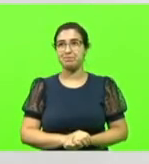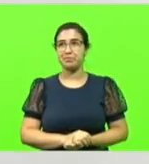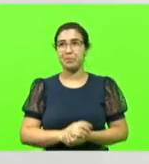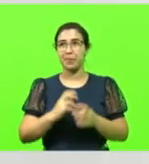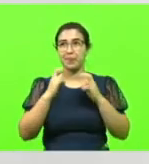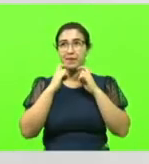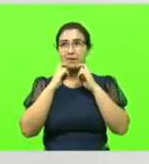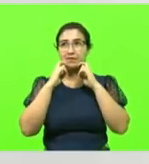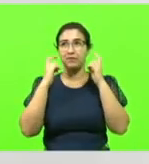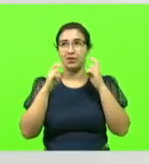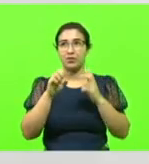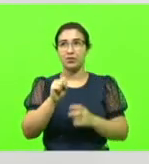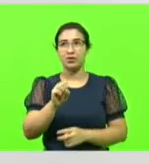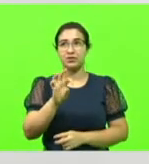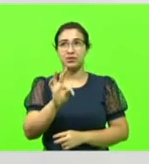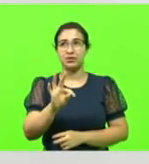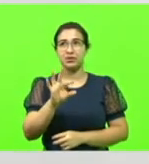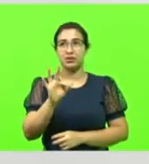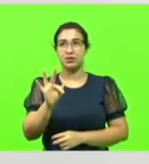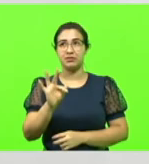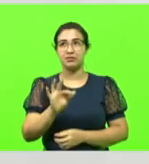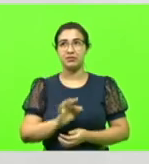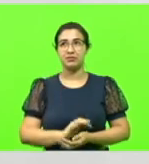ministros do Supremo Tribunal Federal.